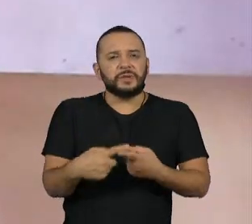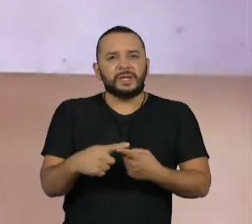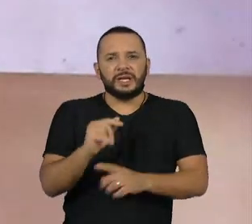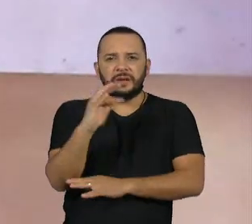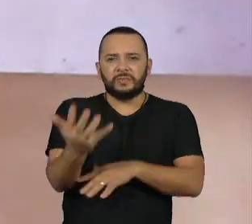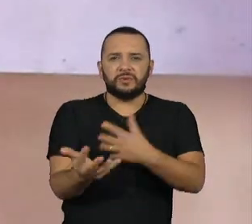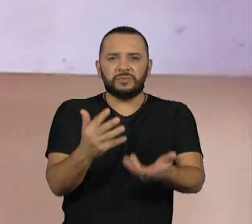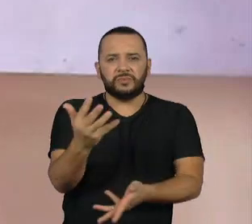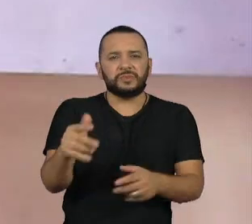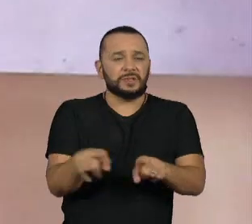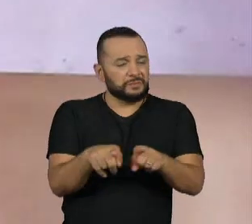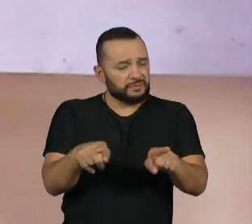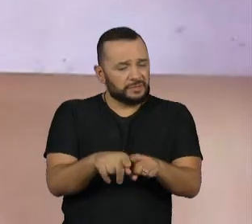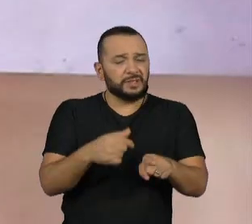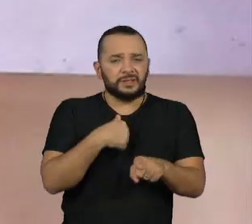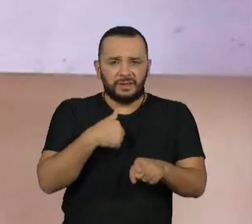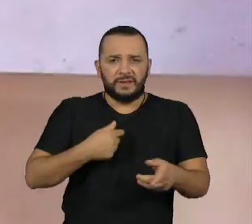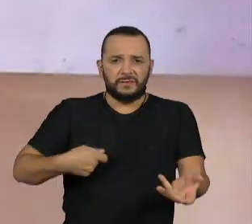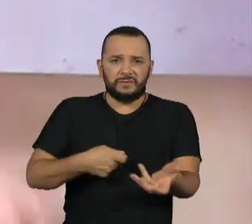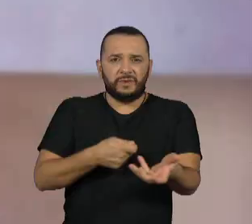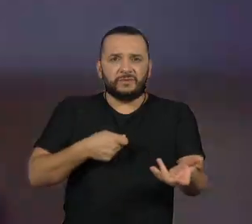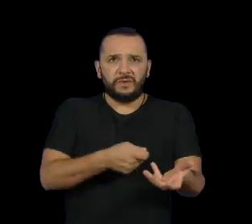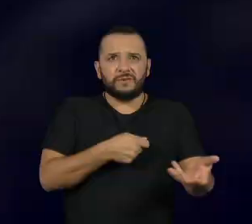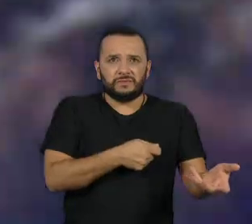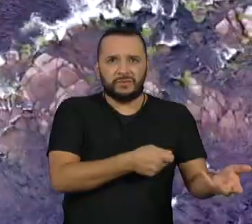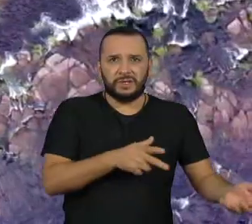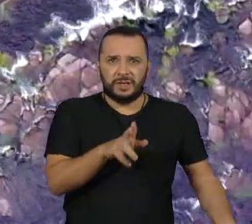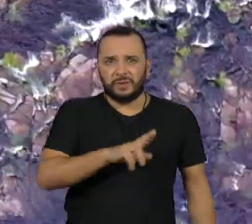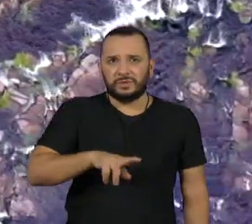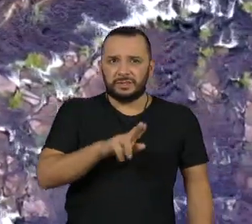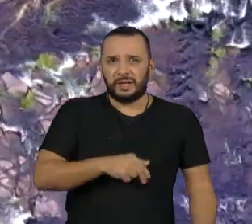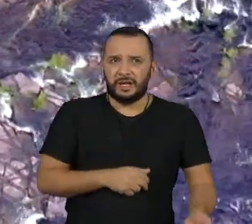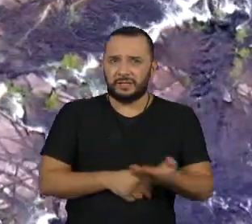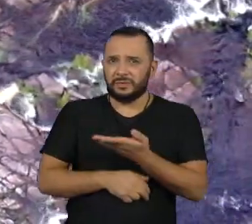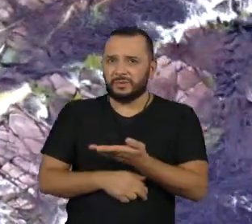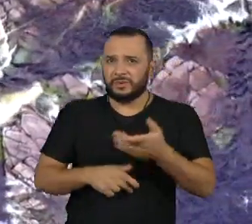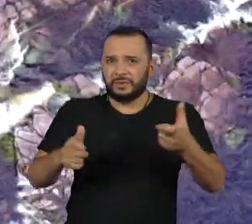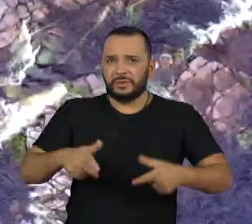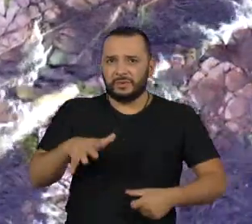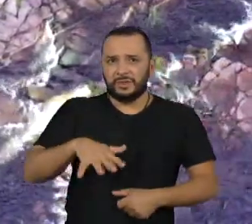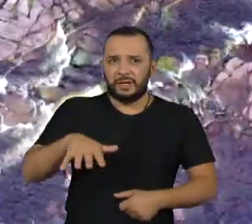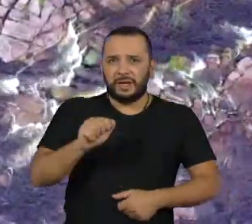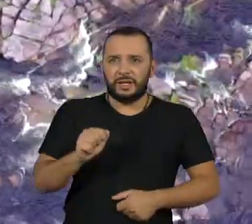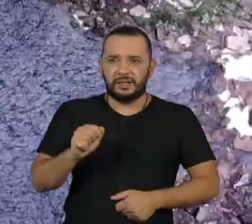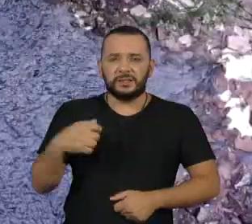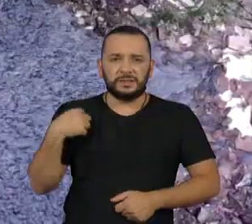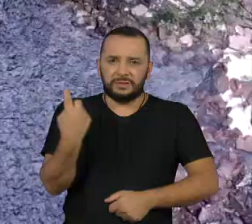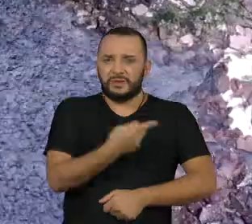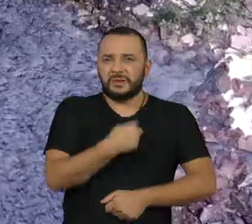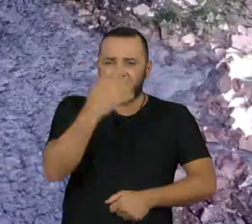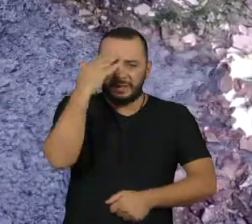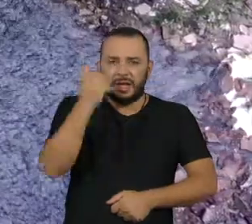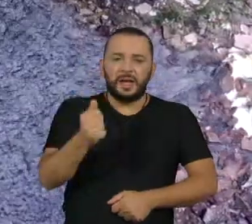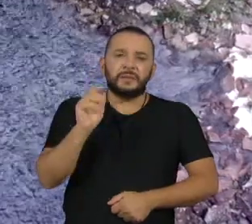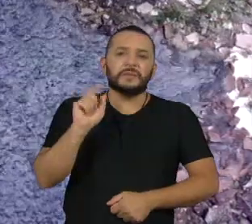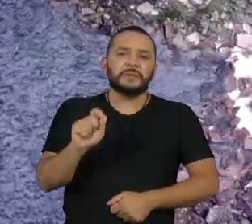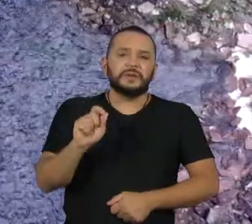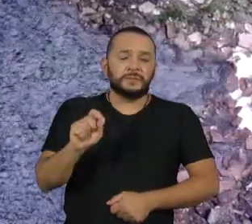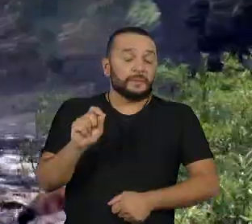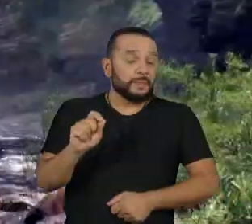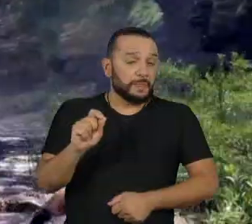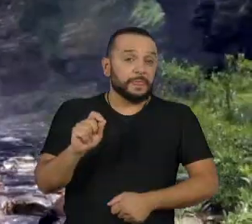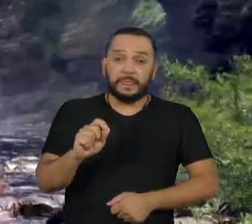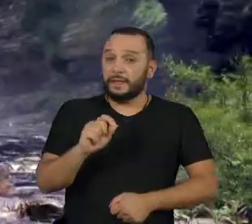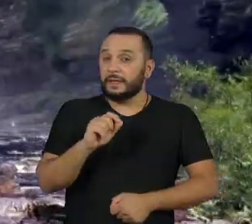por conta dos venenos, dos agrotóxicos que é usado nesse ambiente. Que nós sabemos que o cerrado é o berço onde